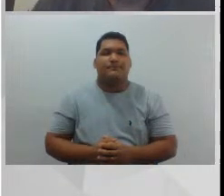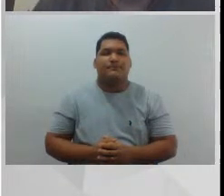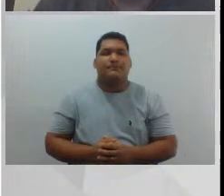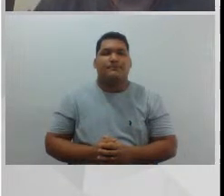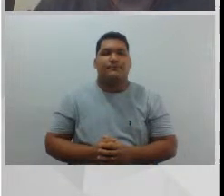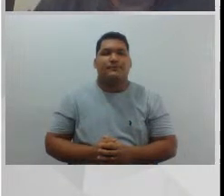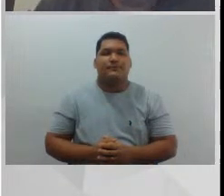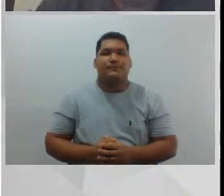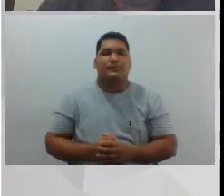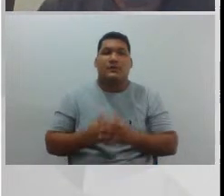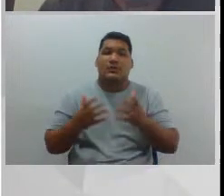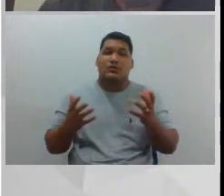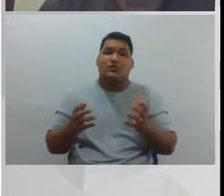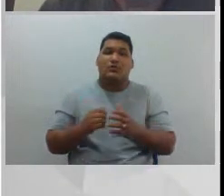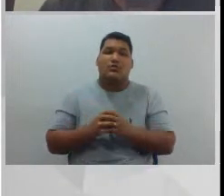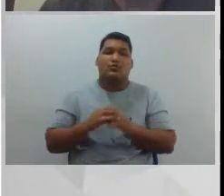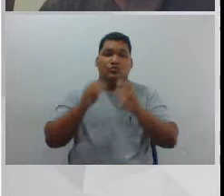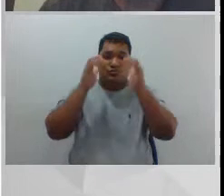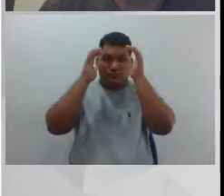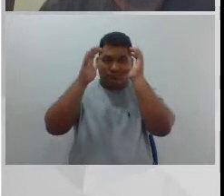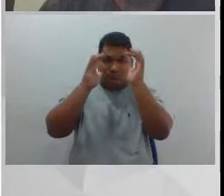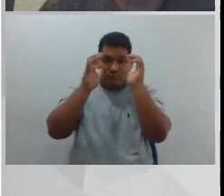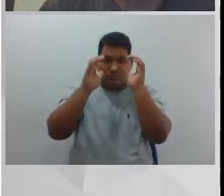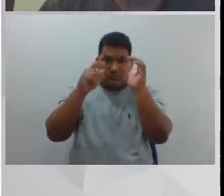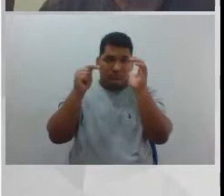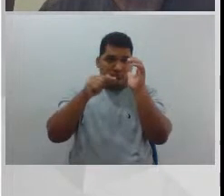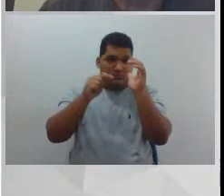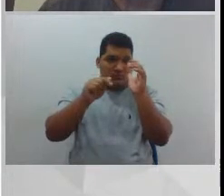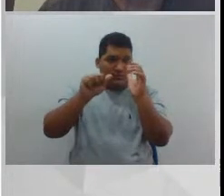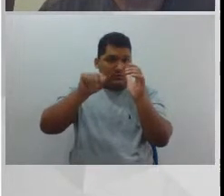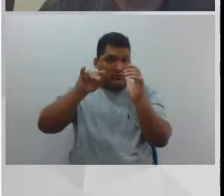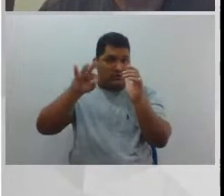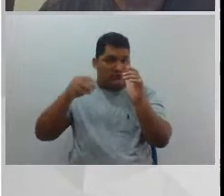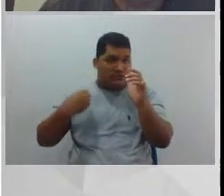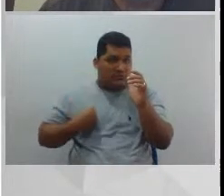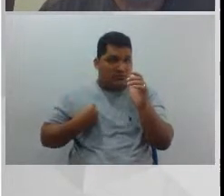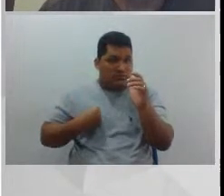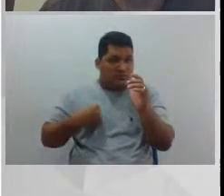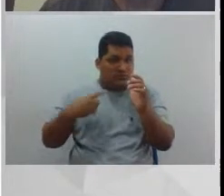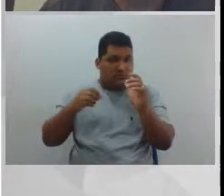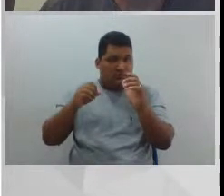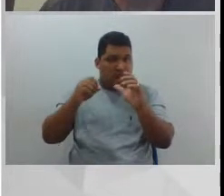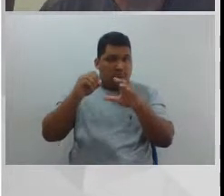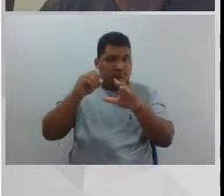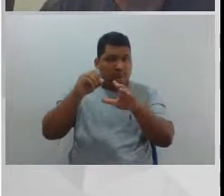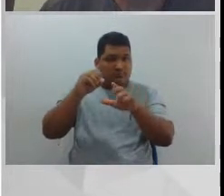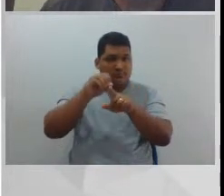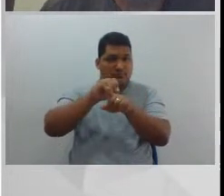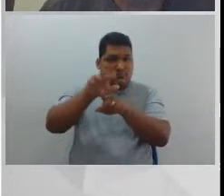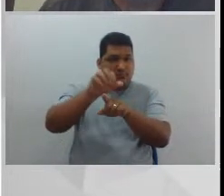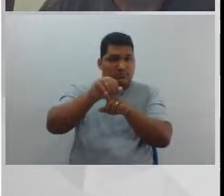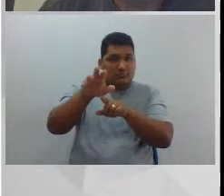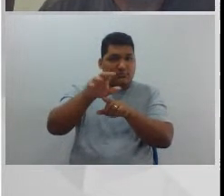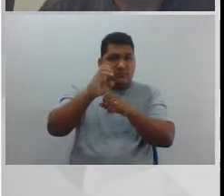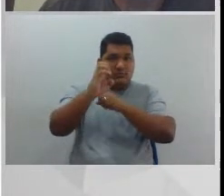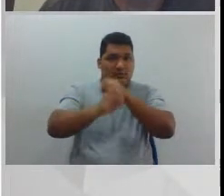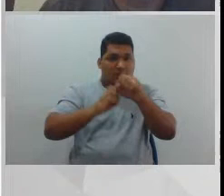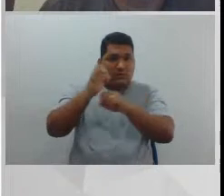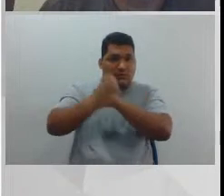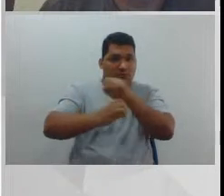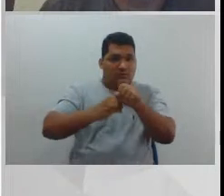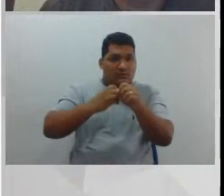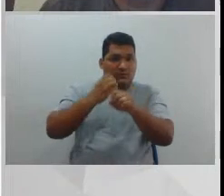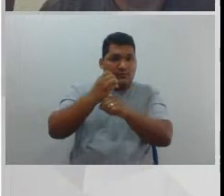Então, o neurônio fica ativo, né, dispara um impulso elétrico por meio de